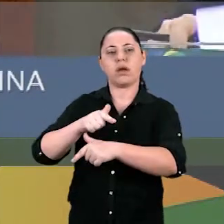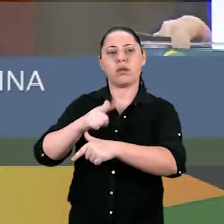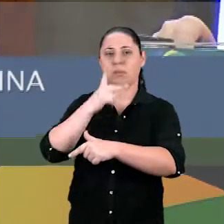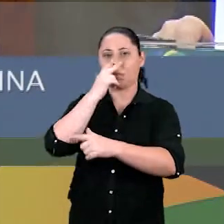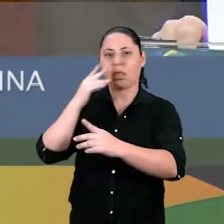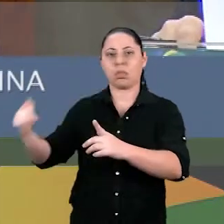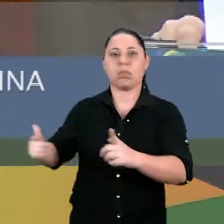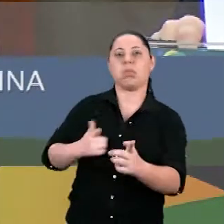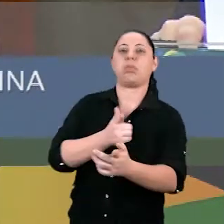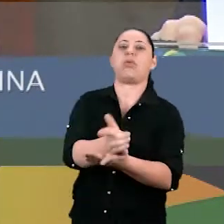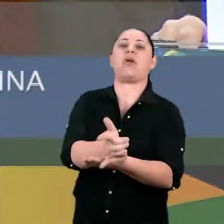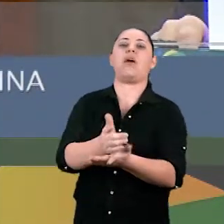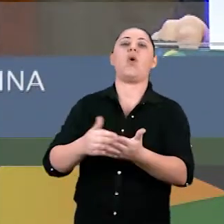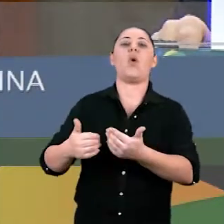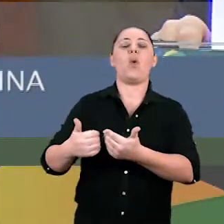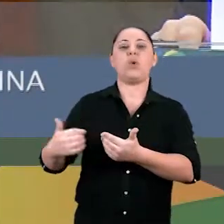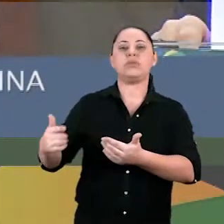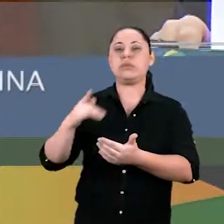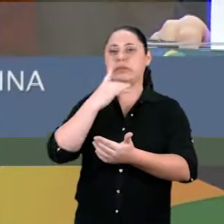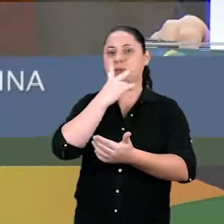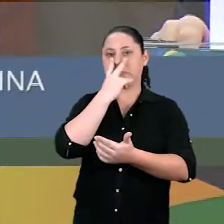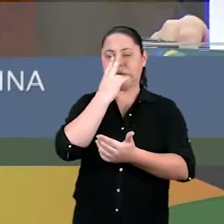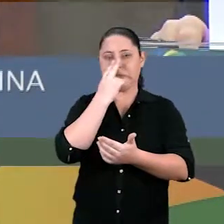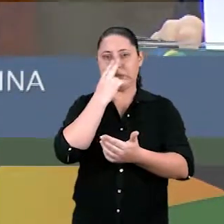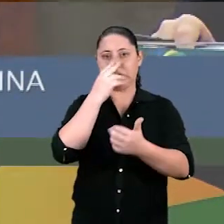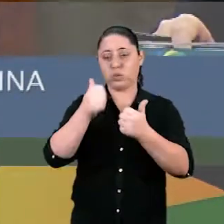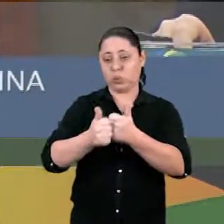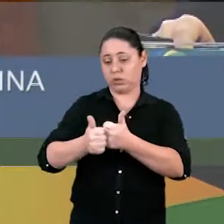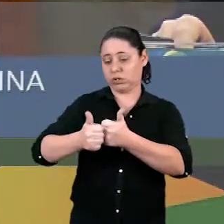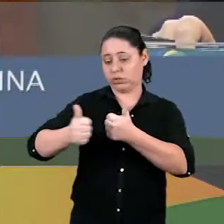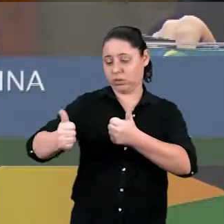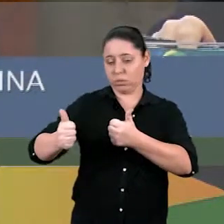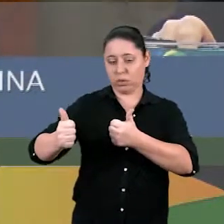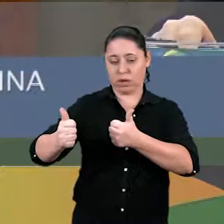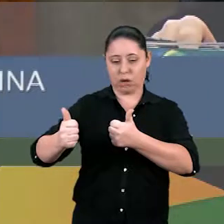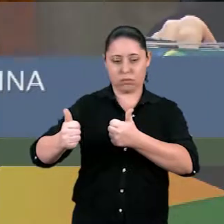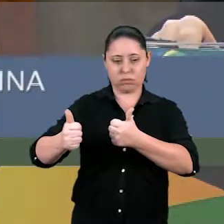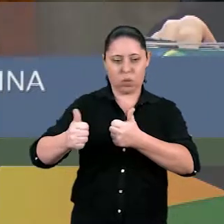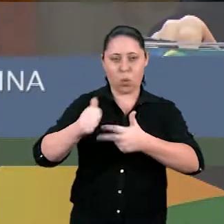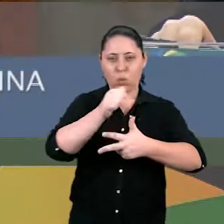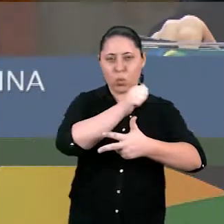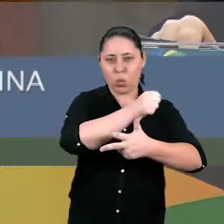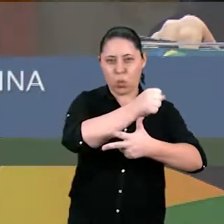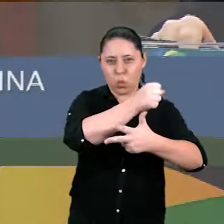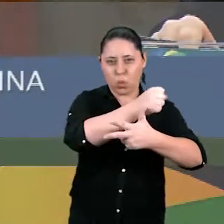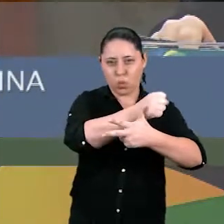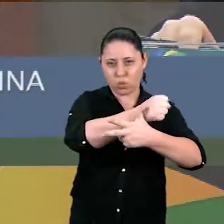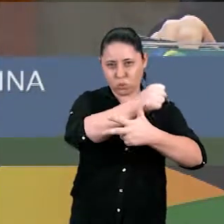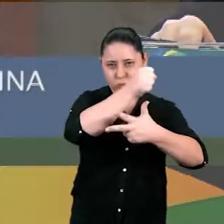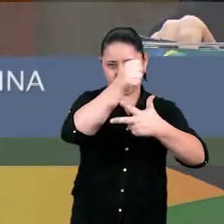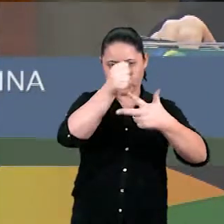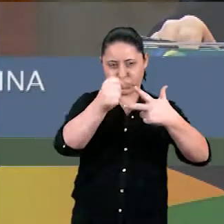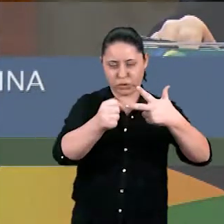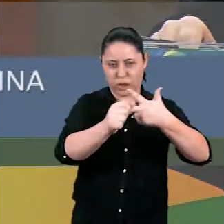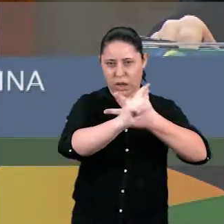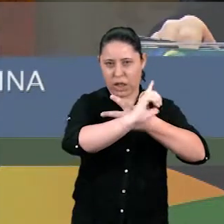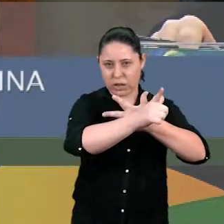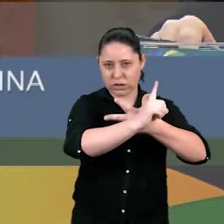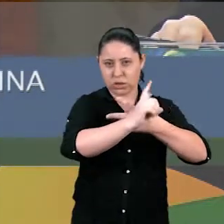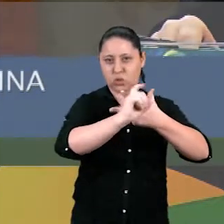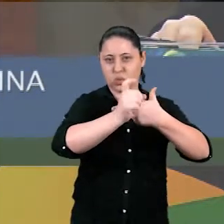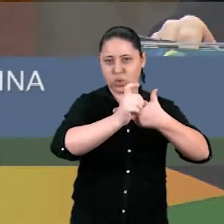pela atuação dos tribunais. De certa forma, haveria uma função dos